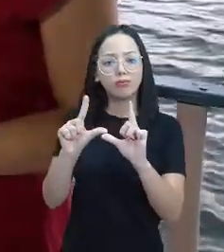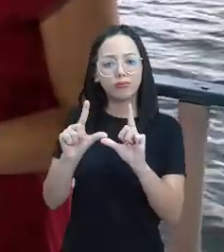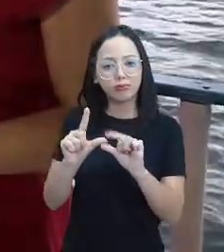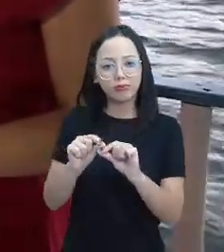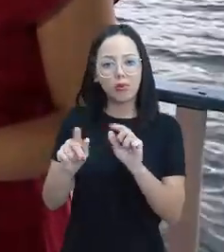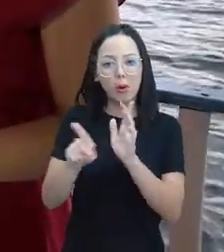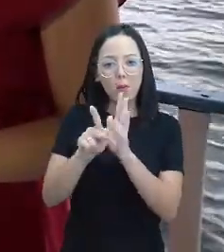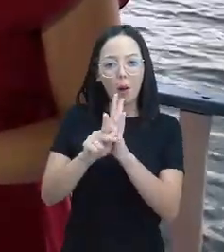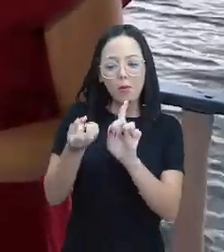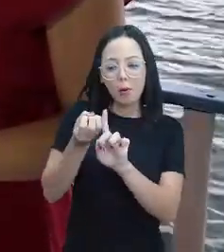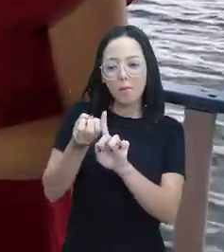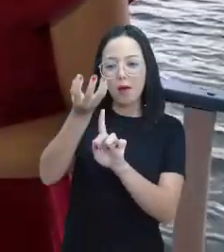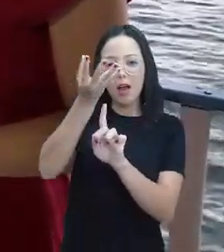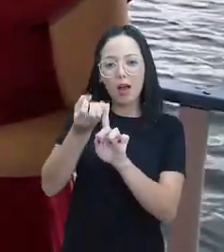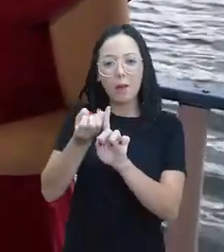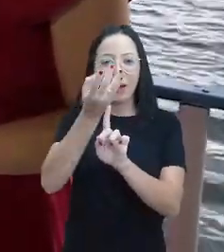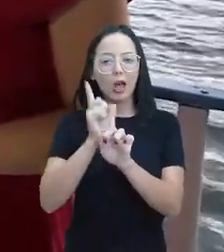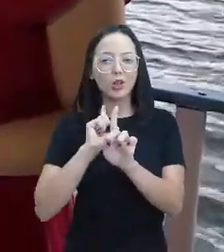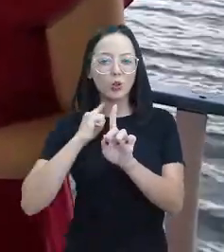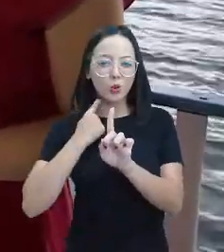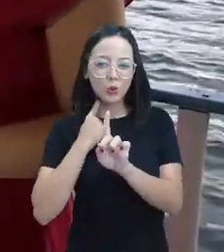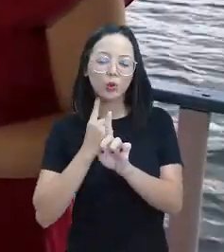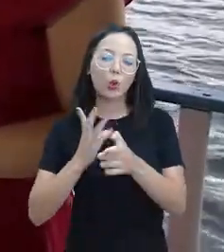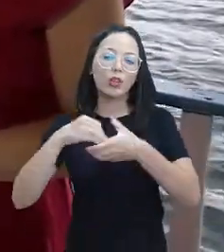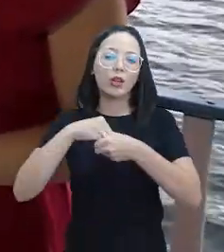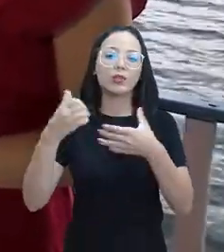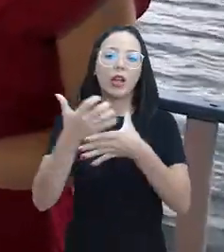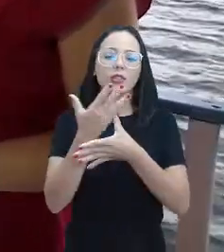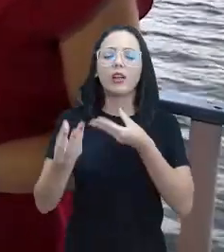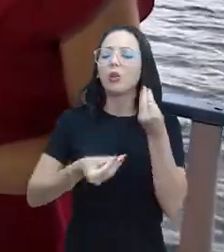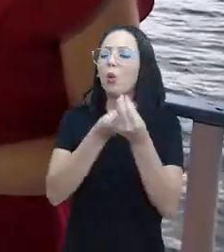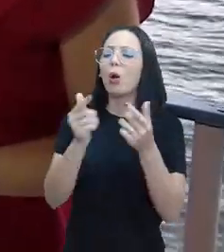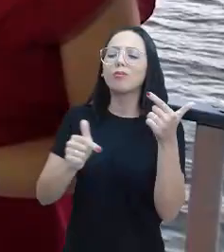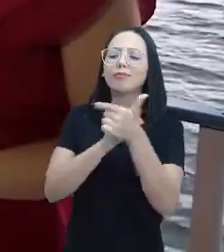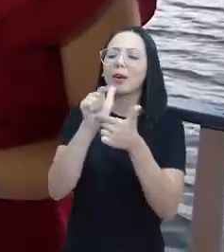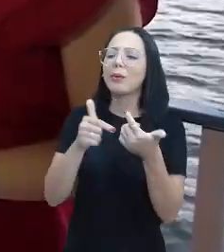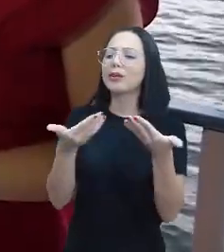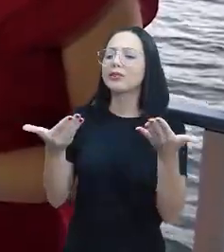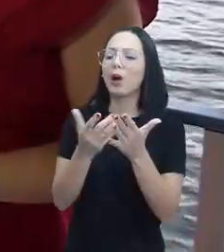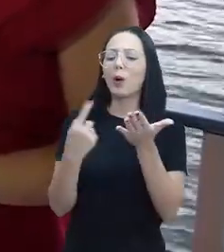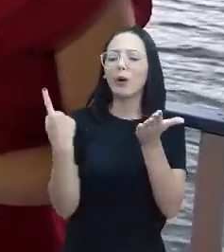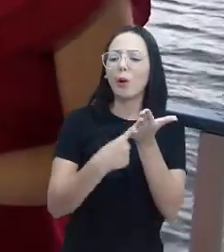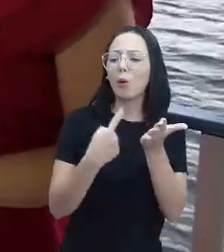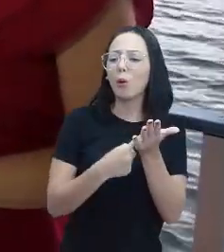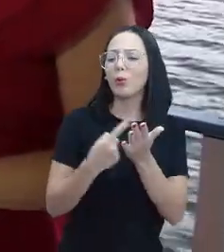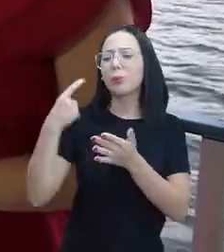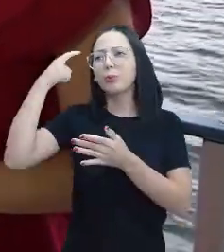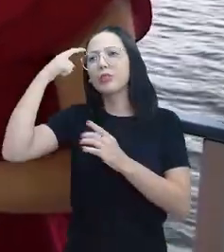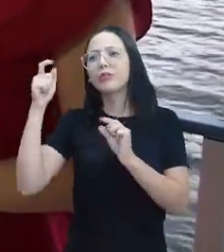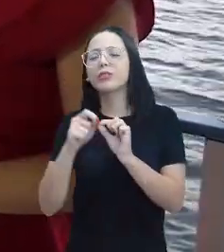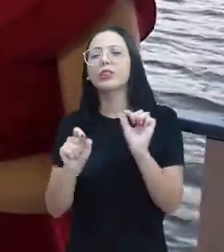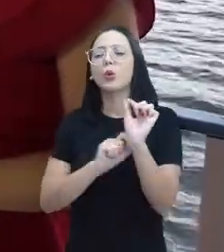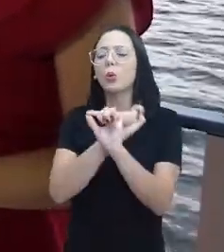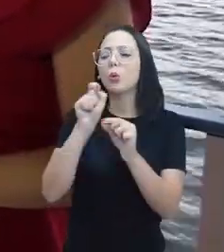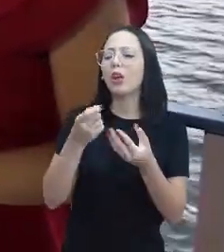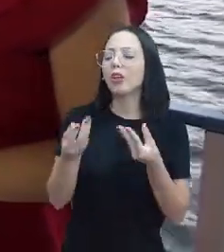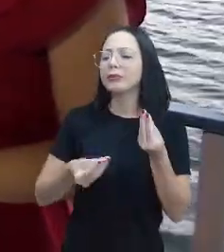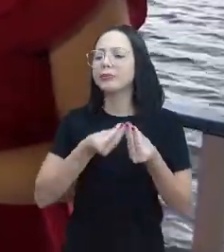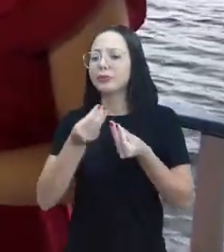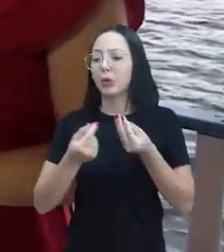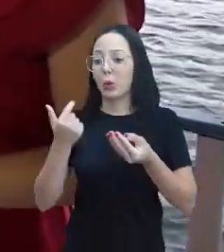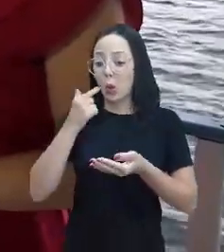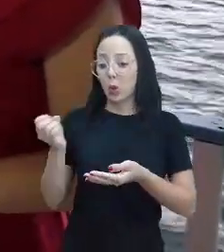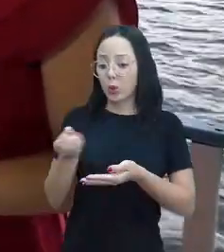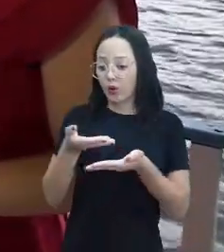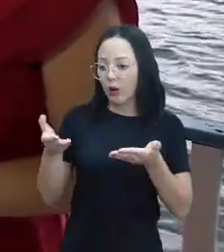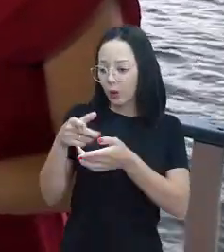gases poluentes aqui na cidade. Como é que está se trabalhando essa questão desse pacto? O que é que está se pensando em fazer? Essa é a nova